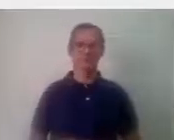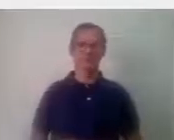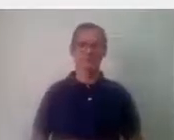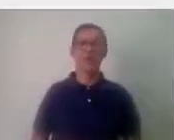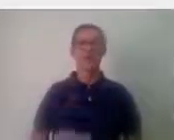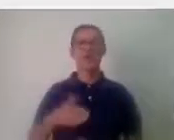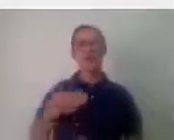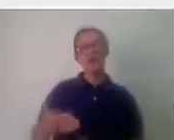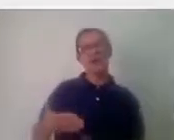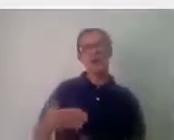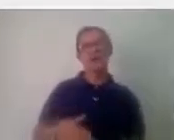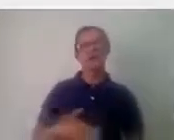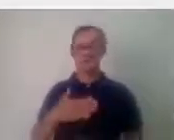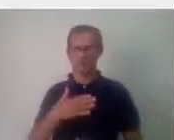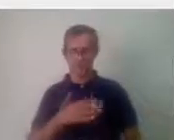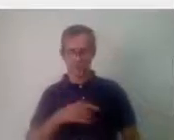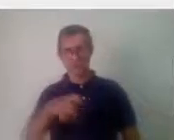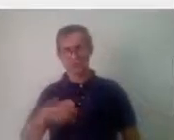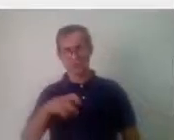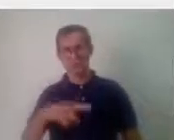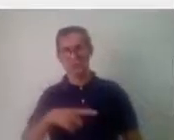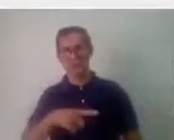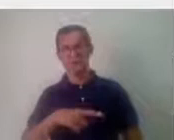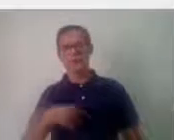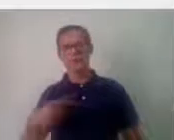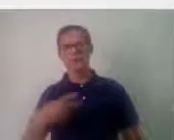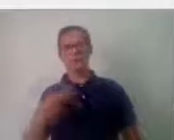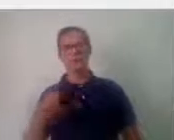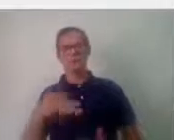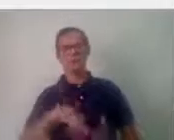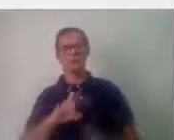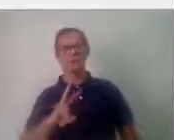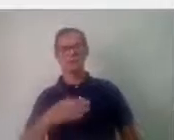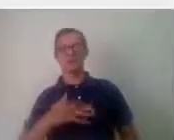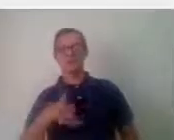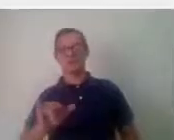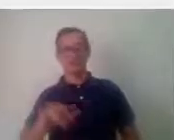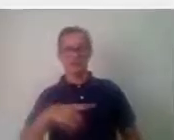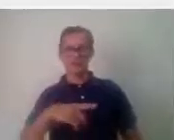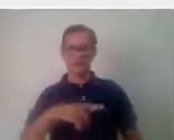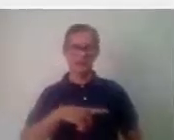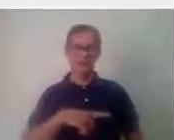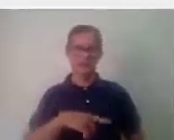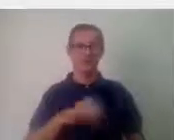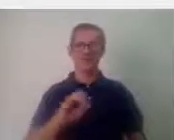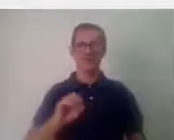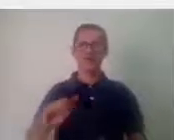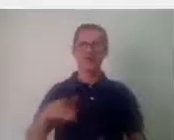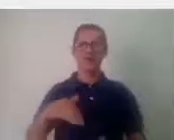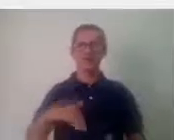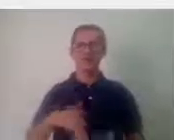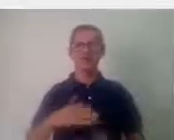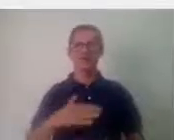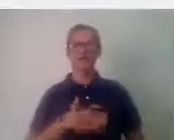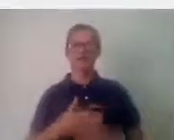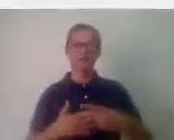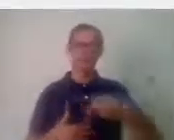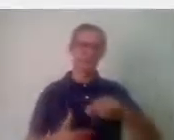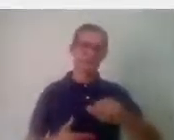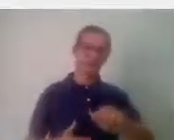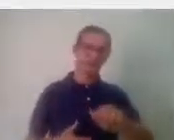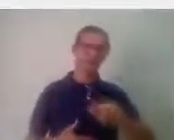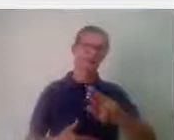Logo, o meu x varia de menos 2 a 2 e o meu y varia de 0 até a minha parábola.